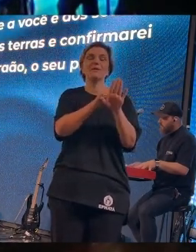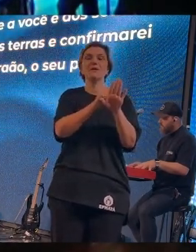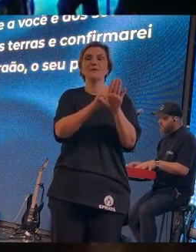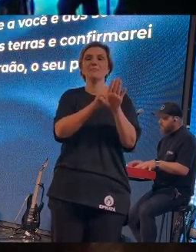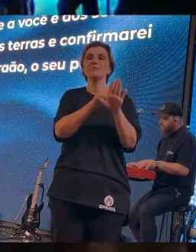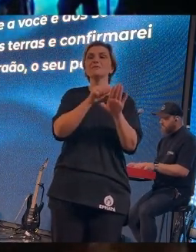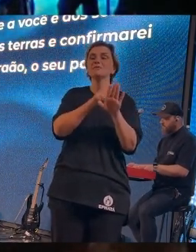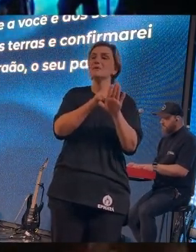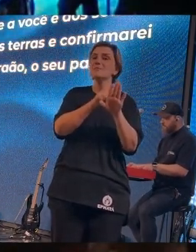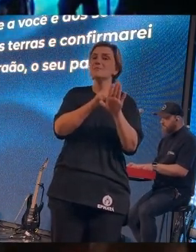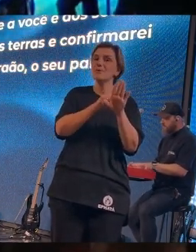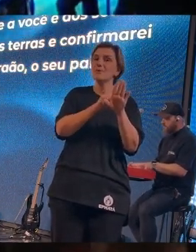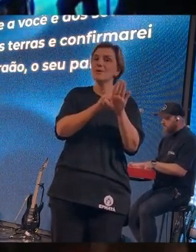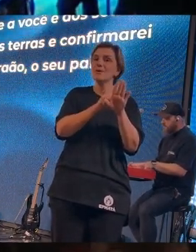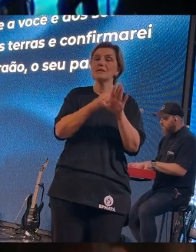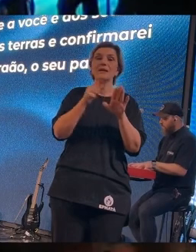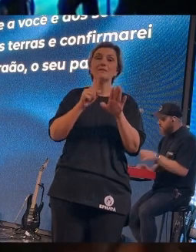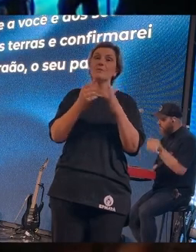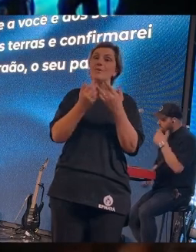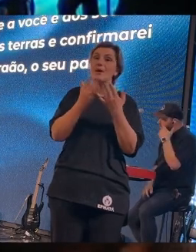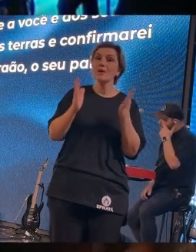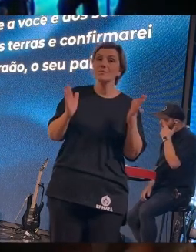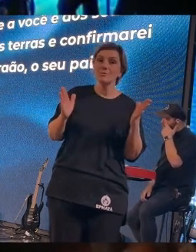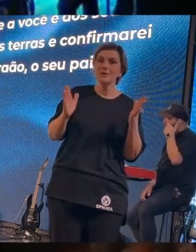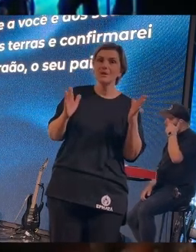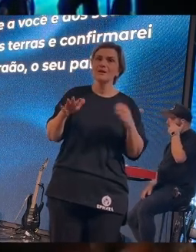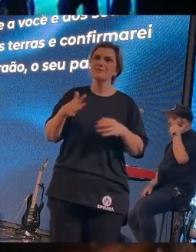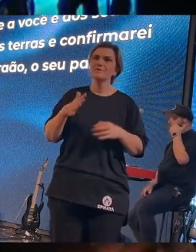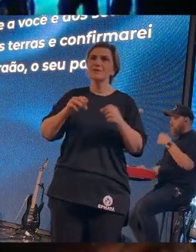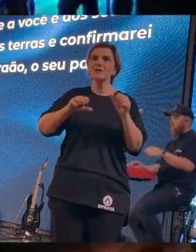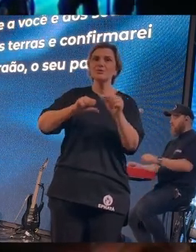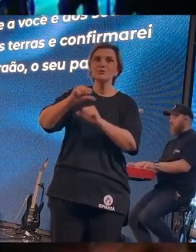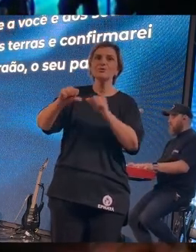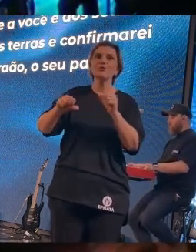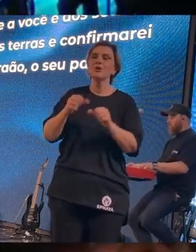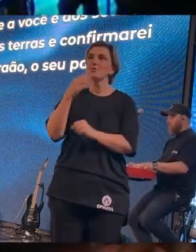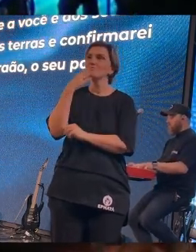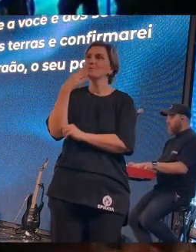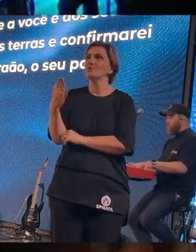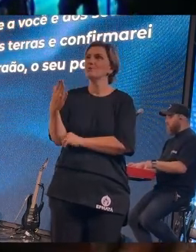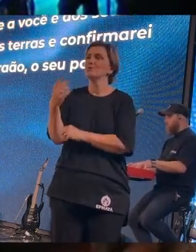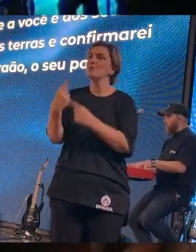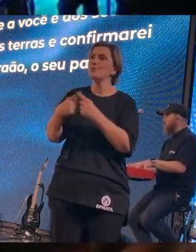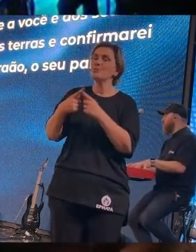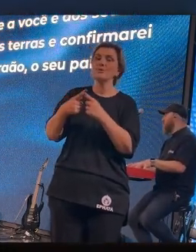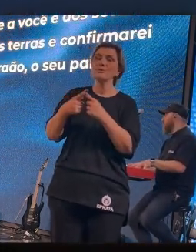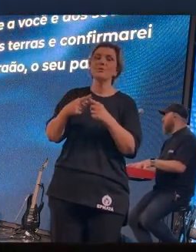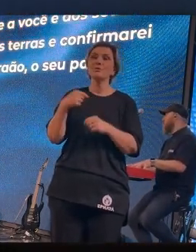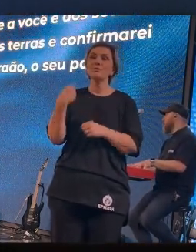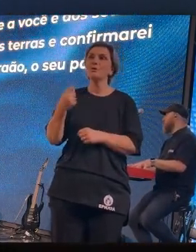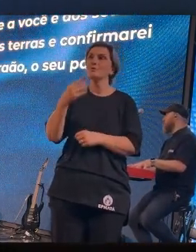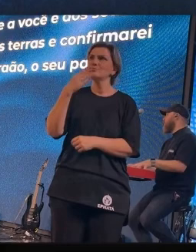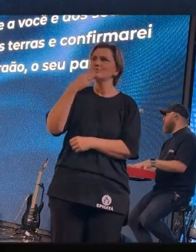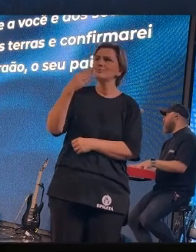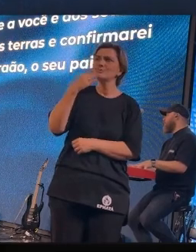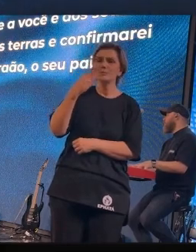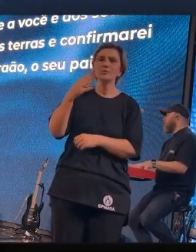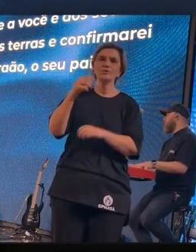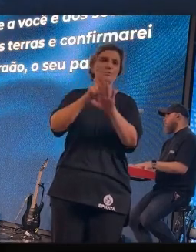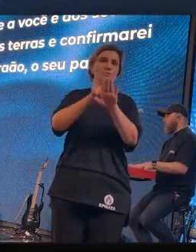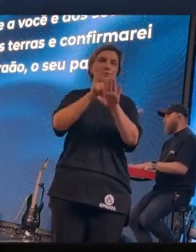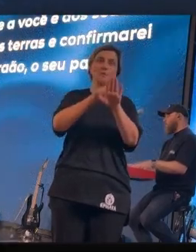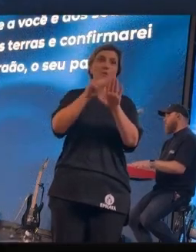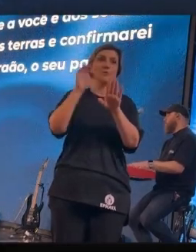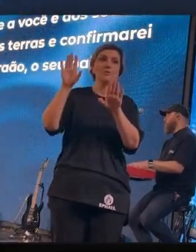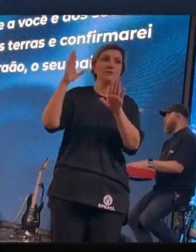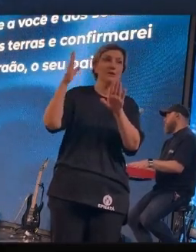em que nós estamos batendo, ela não se abre. Muitas vezes nós mudamos o pedido porque aquilo que nós estamos pedindo muitas vezes não